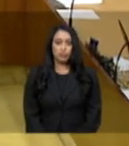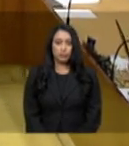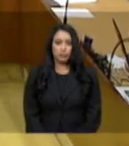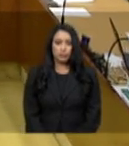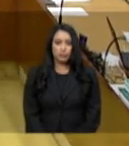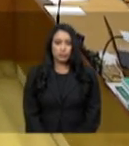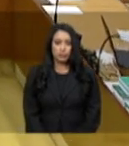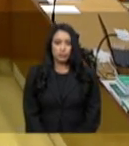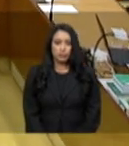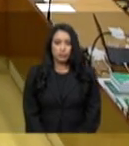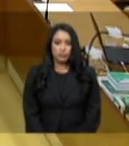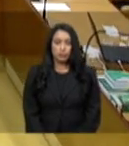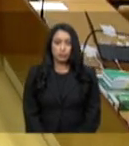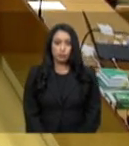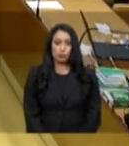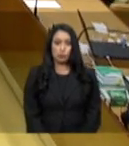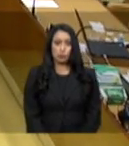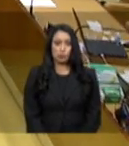e